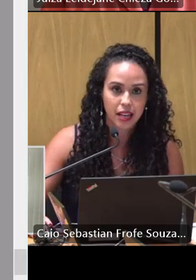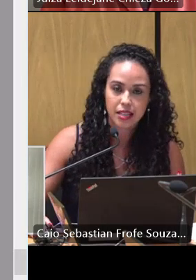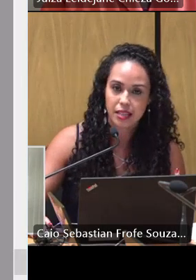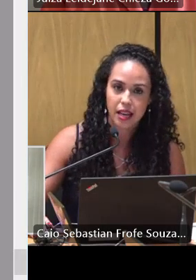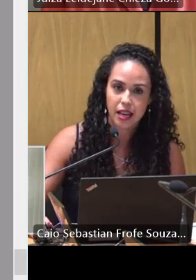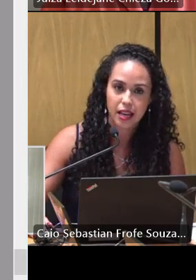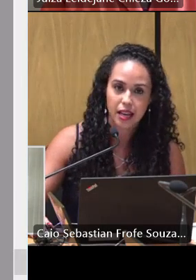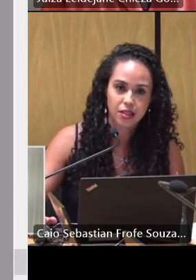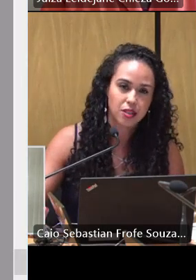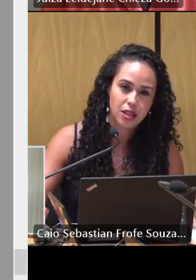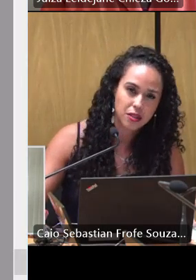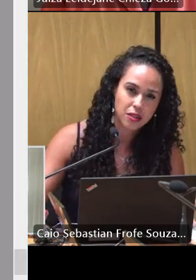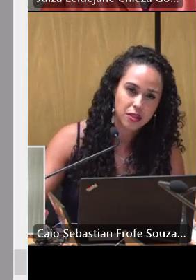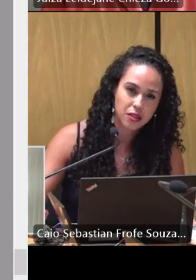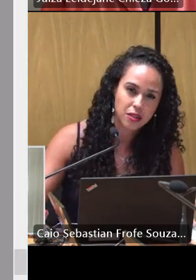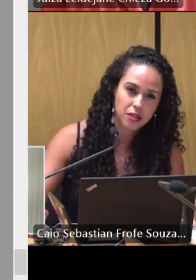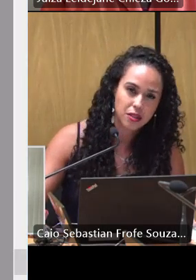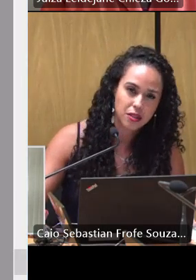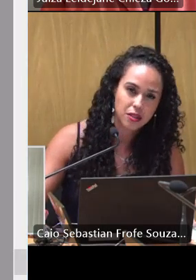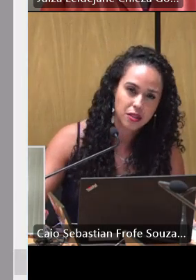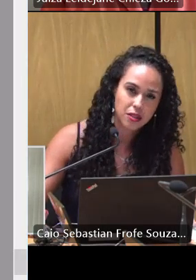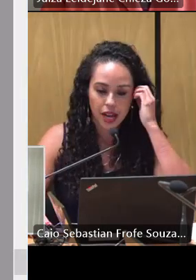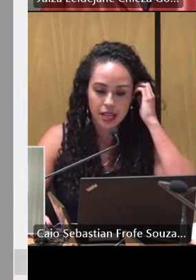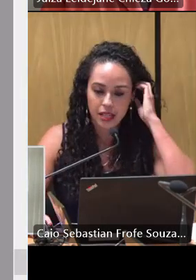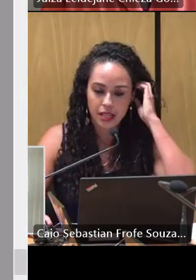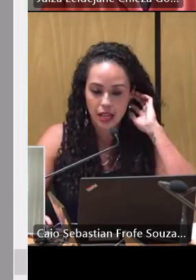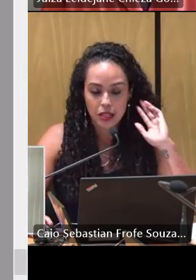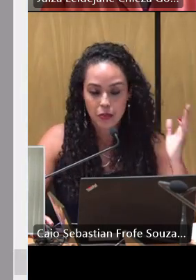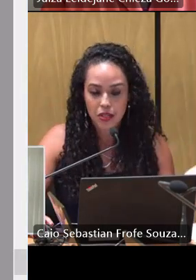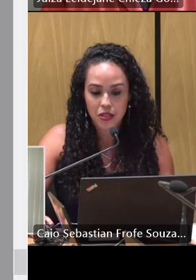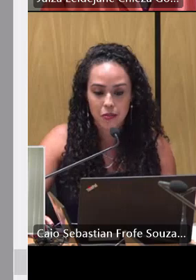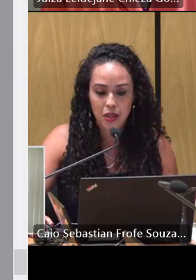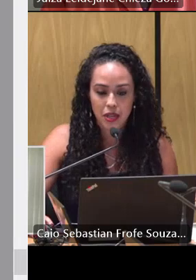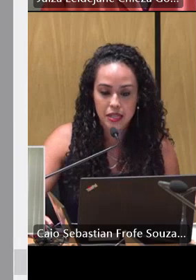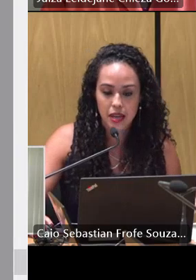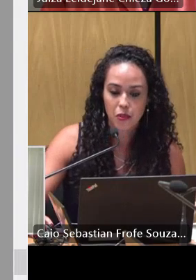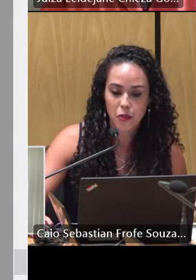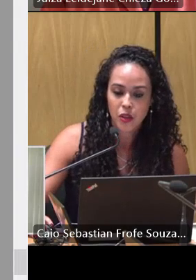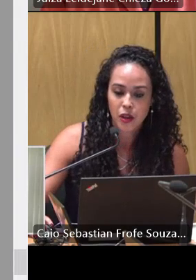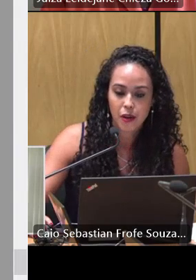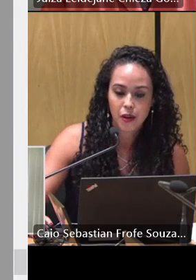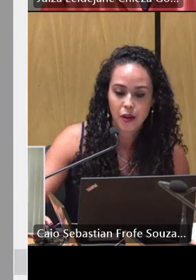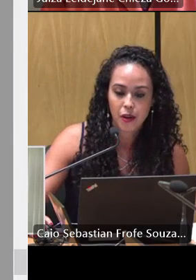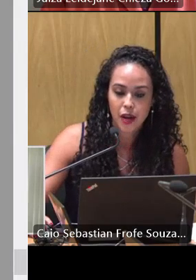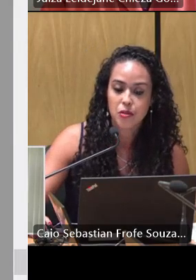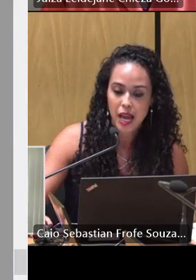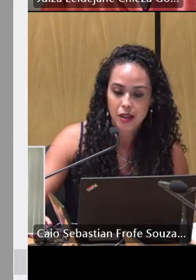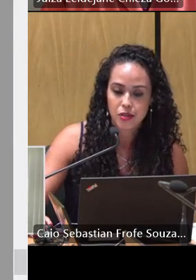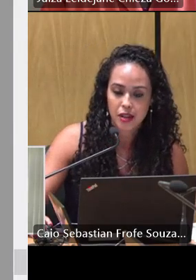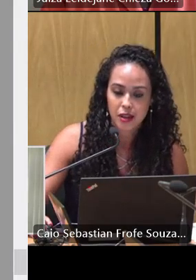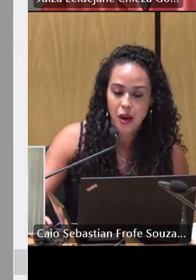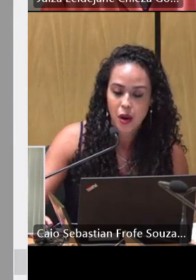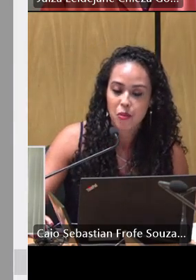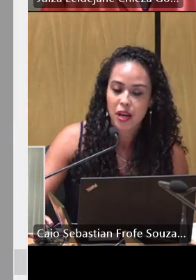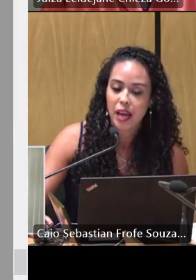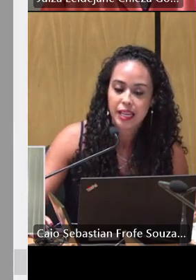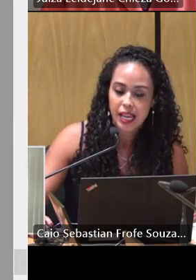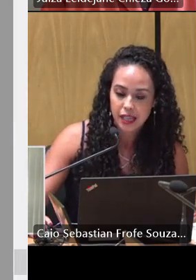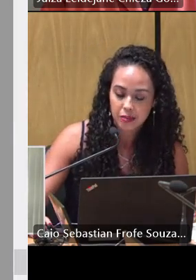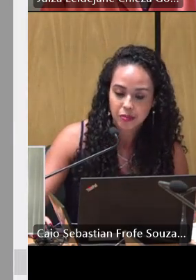que esse esses esses dados são da semana passada né da dies a gente pode ver por exemplo o rendimento médio né uma